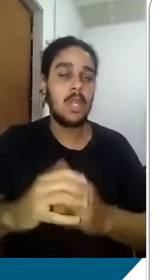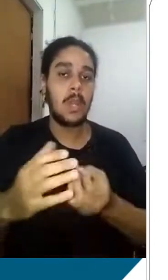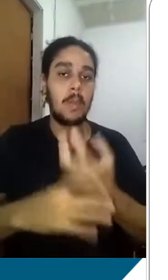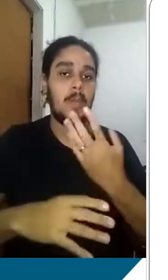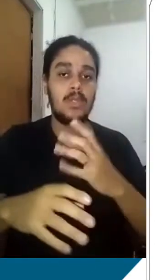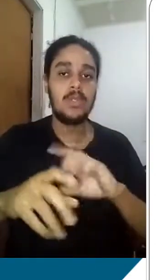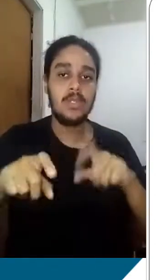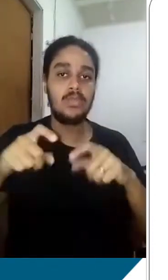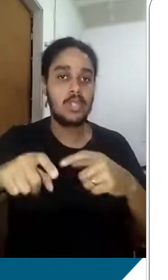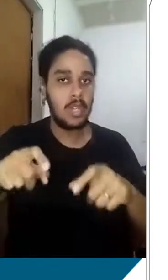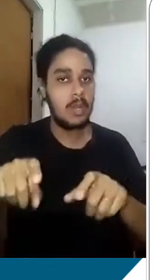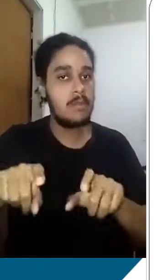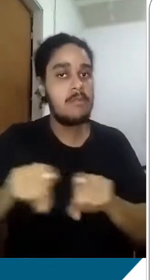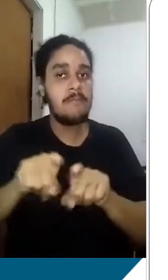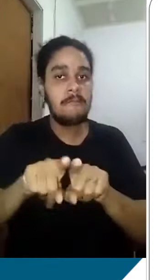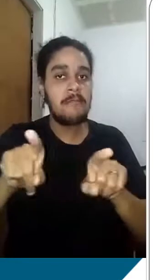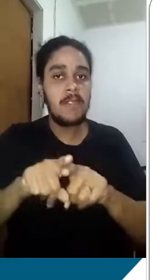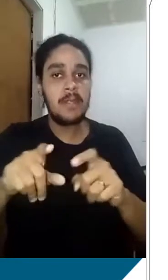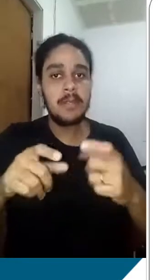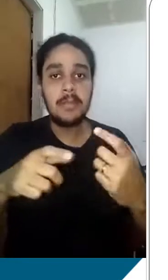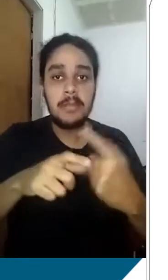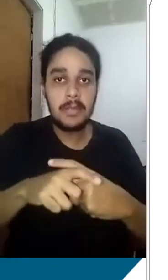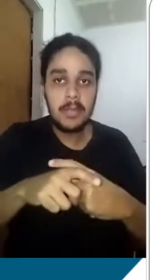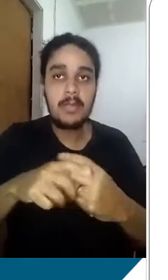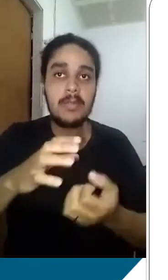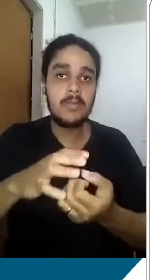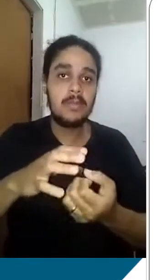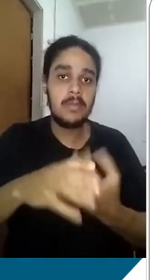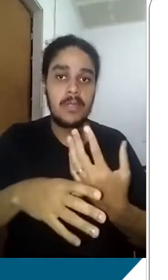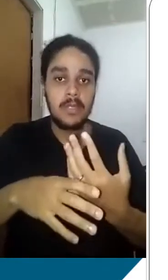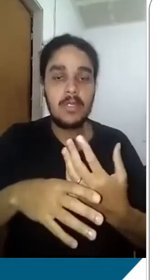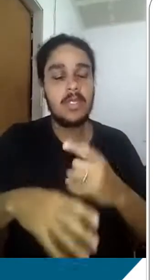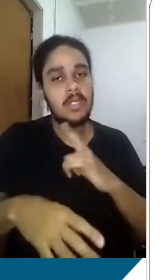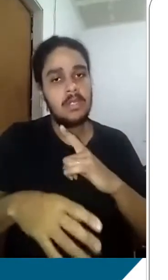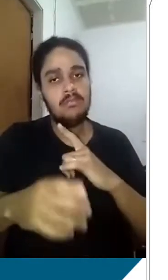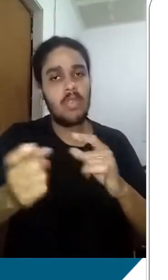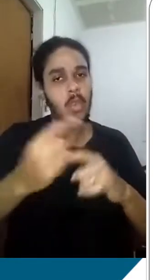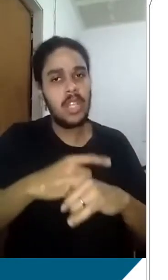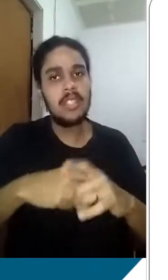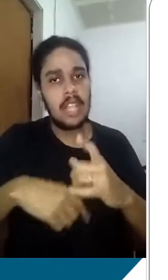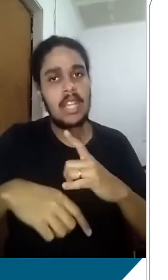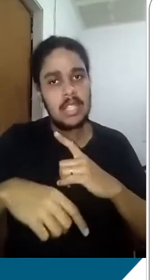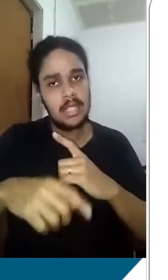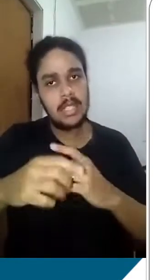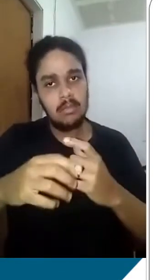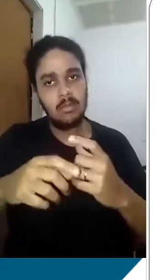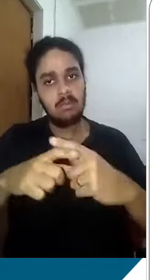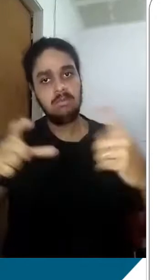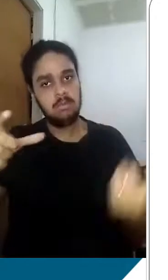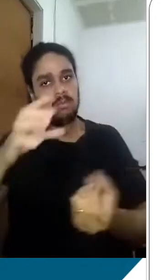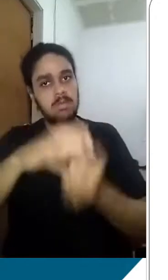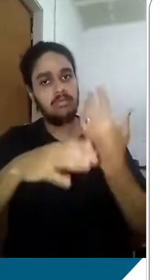a produção do campo, que ele é menos produtivo, ao contrário, ele tem uma produtividade bastante elevada